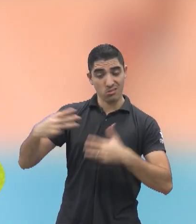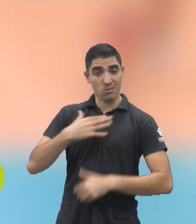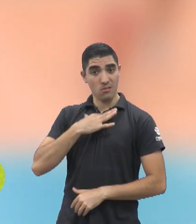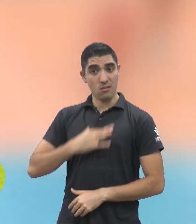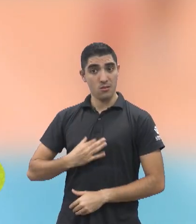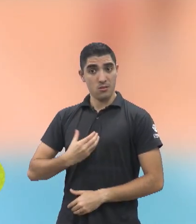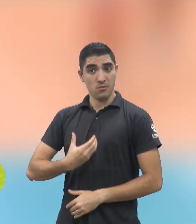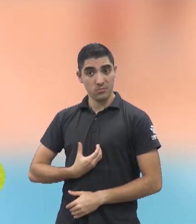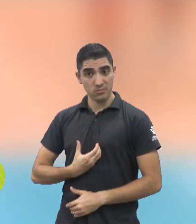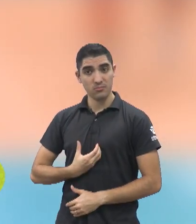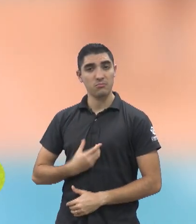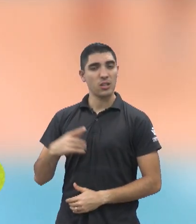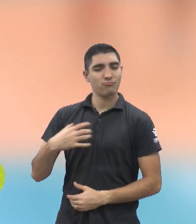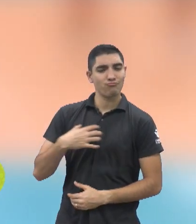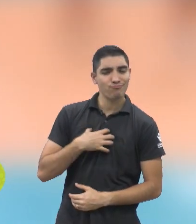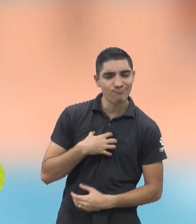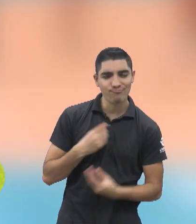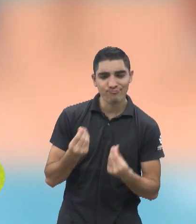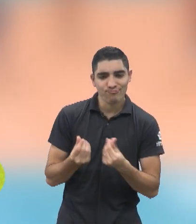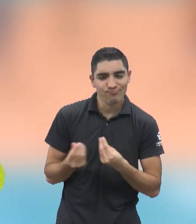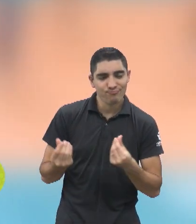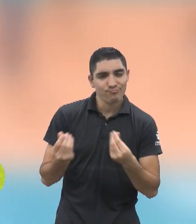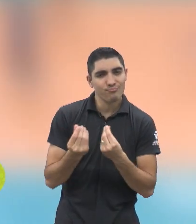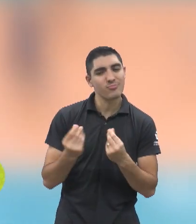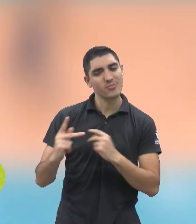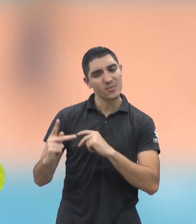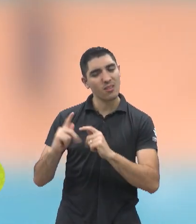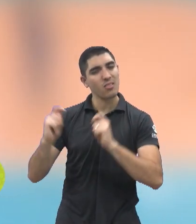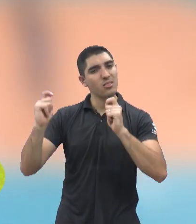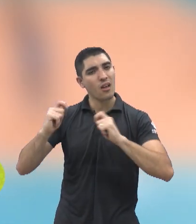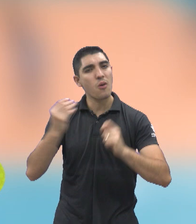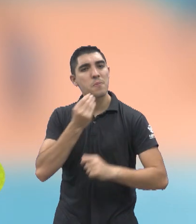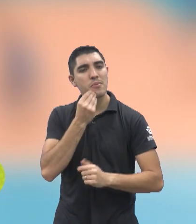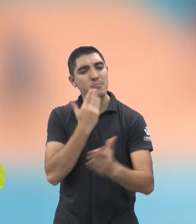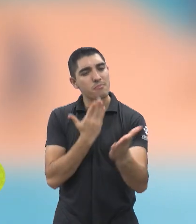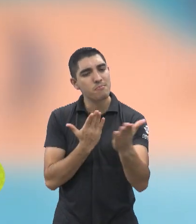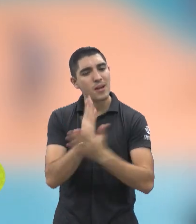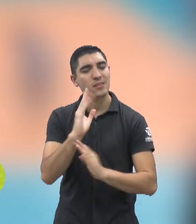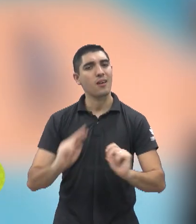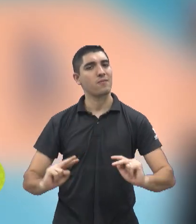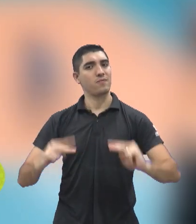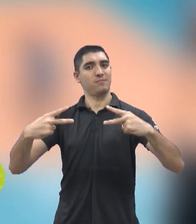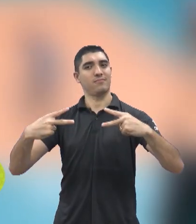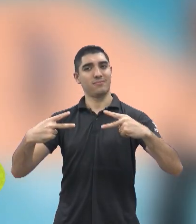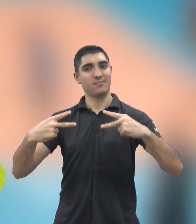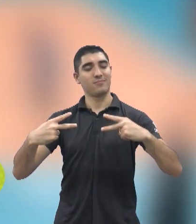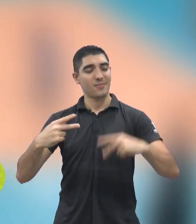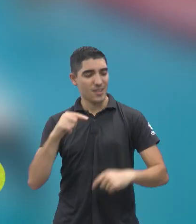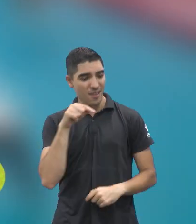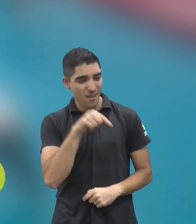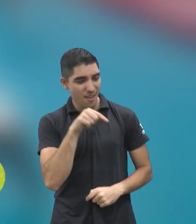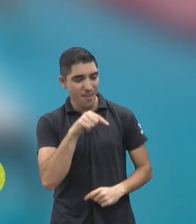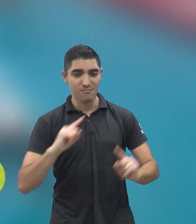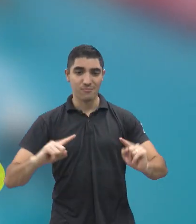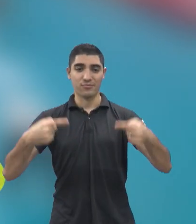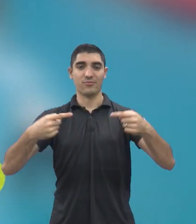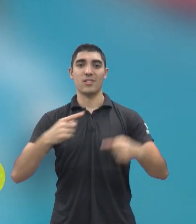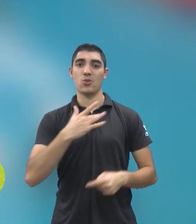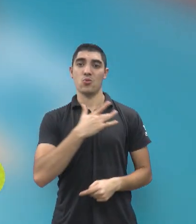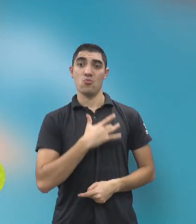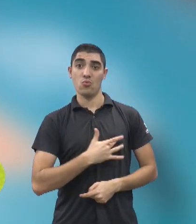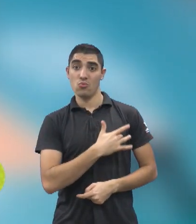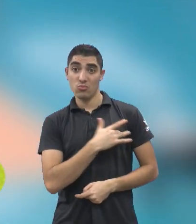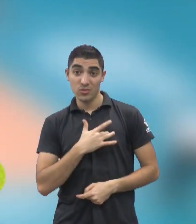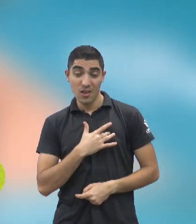estar em uma final brasileira em um torneio internacional. Essa final seria justamente contra o Cruzeiro, que só para variar